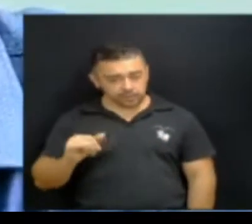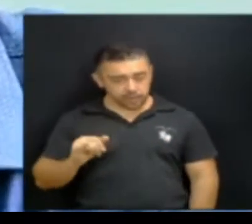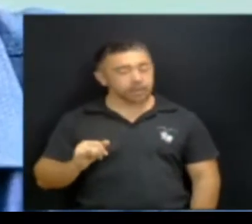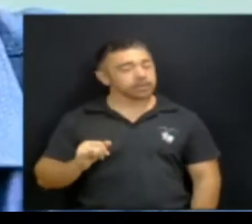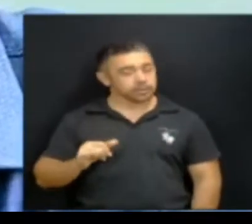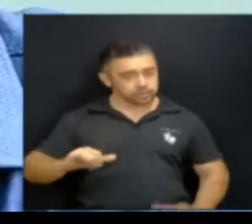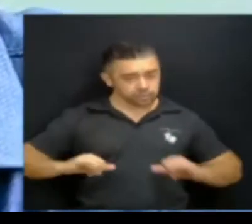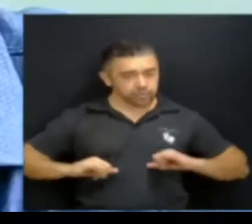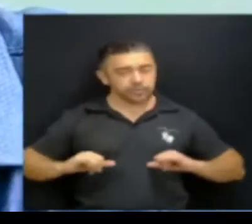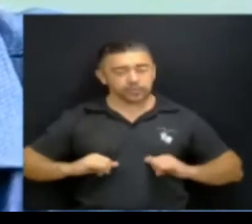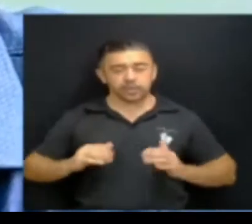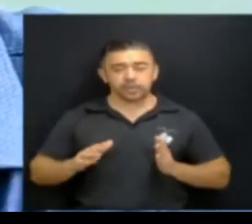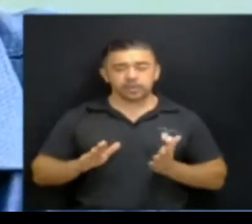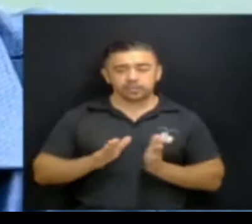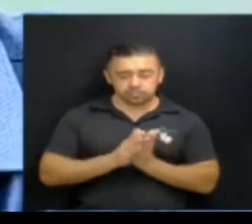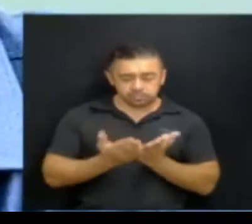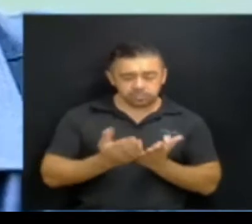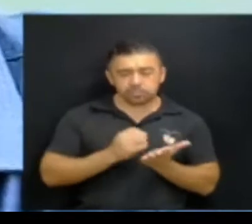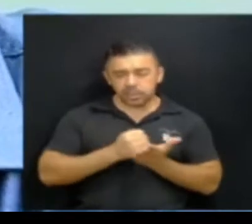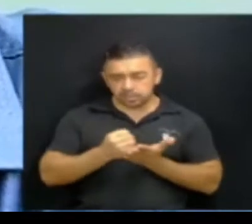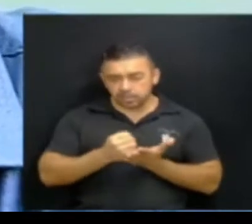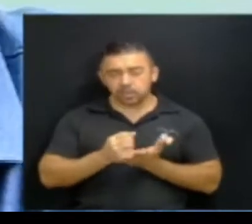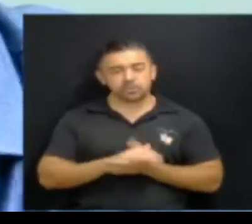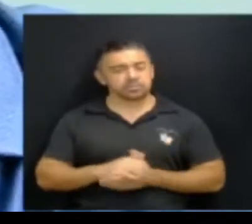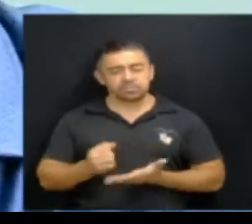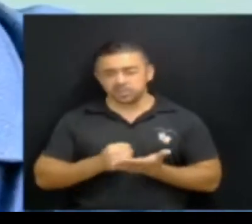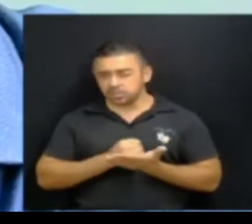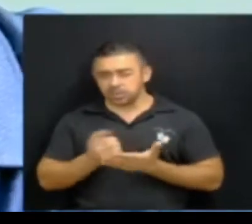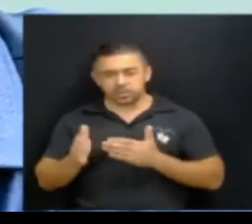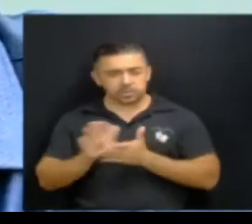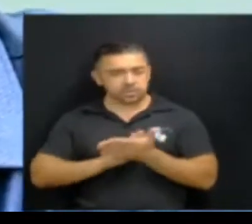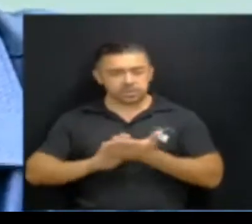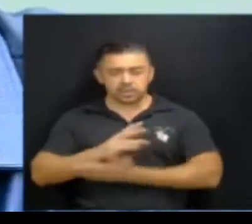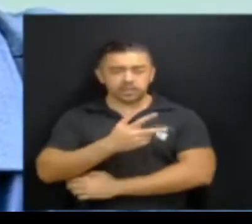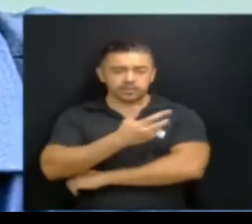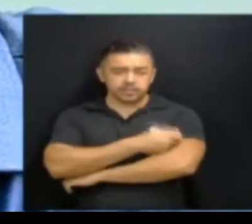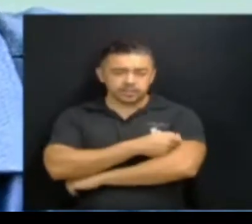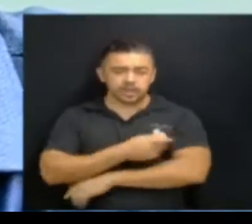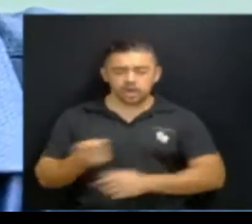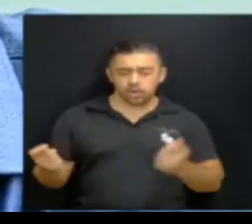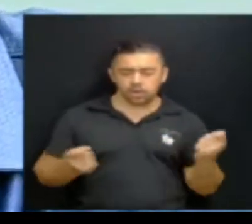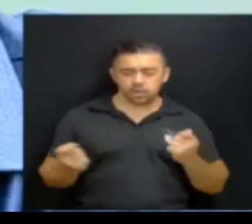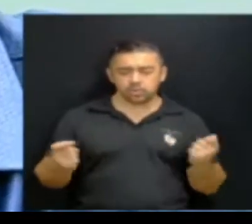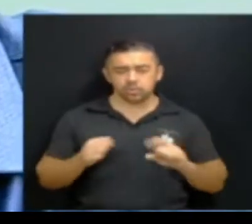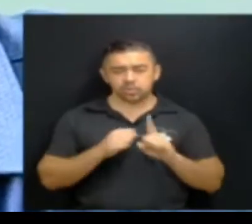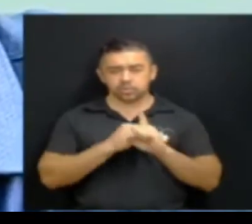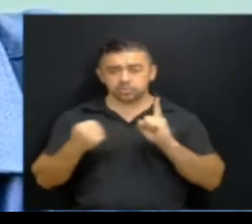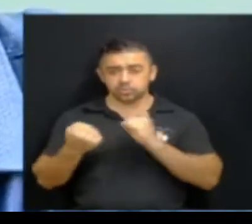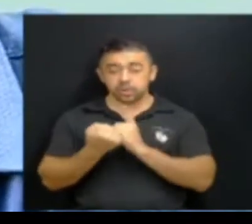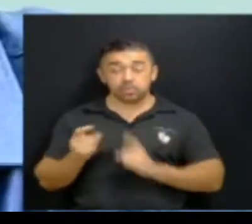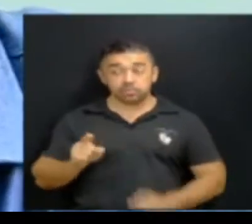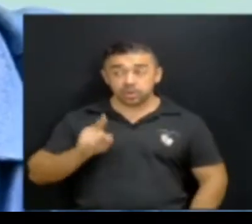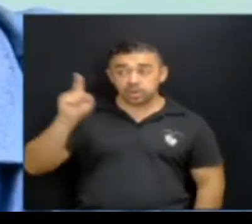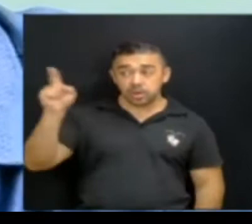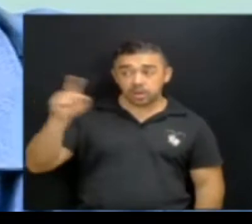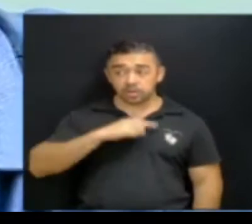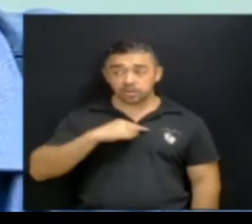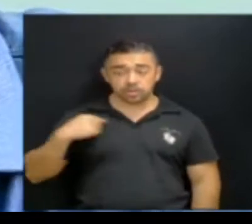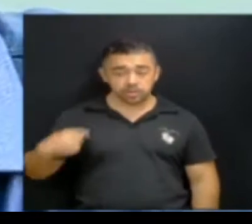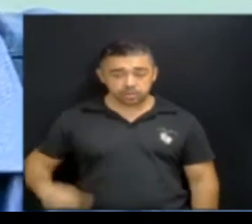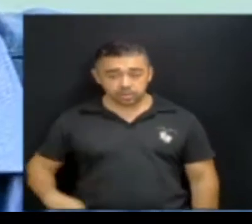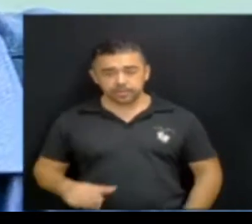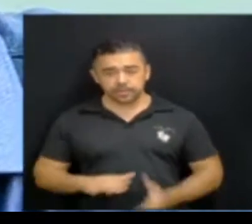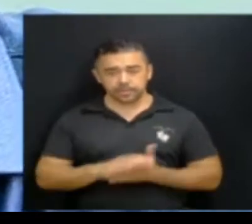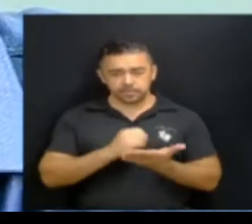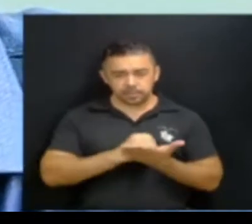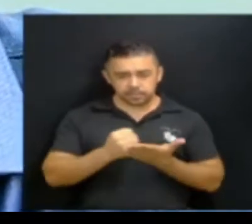passaporte. Passaporte não tem nada a ver com vacina. Controle social. Já existe isso na China. Passaporte